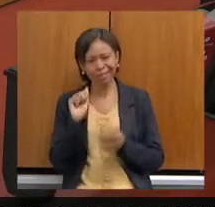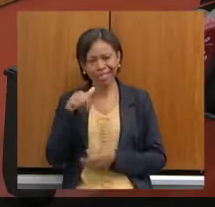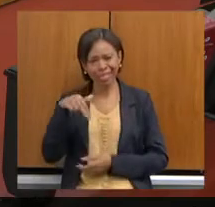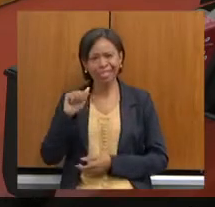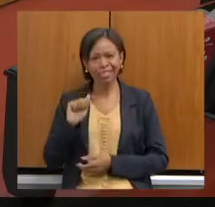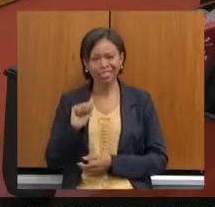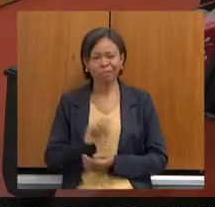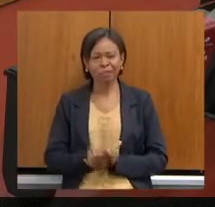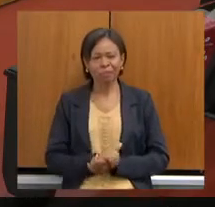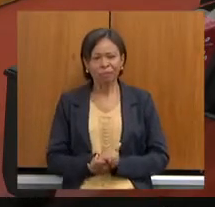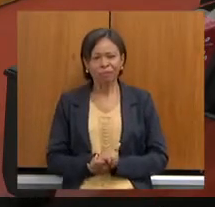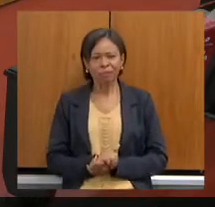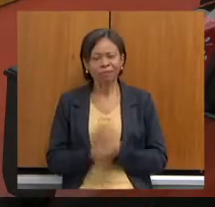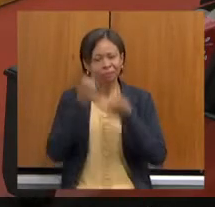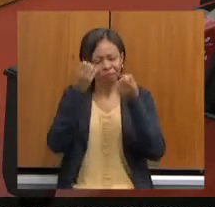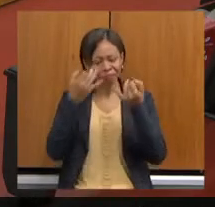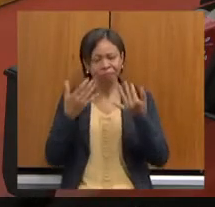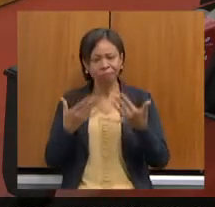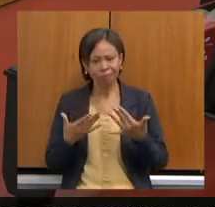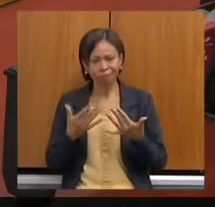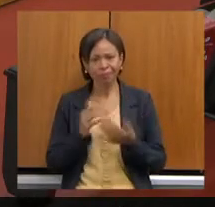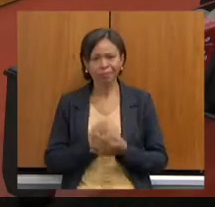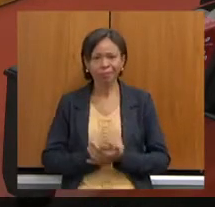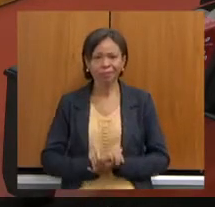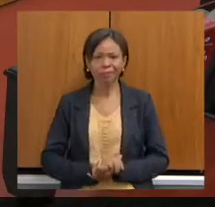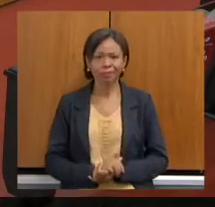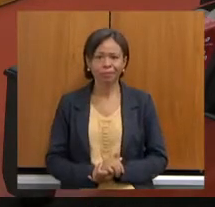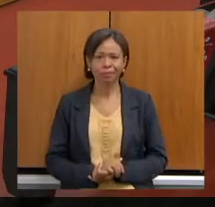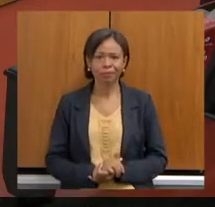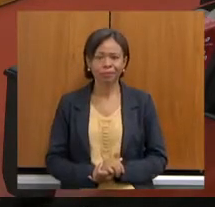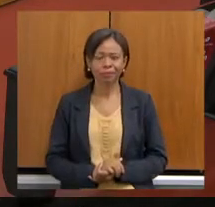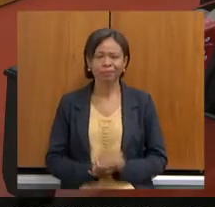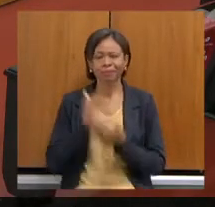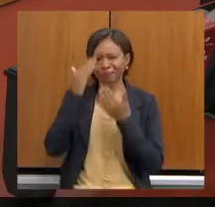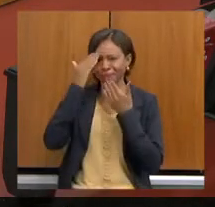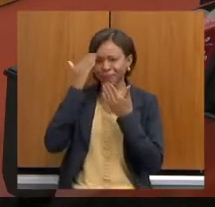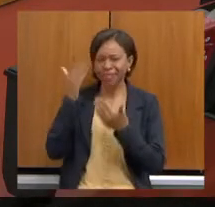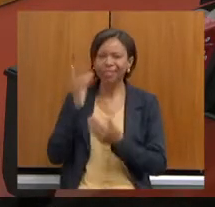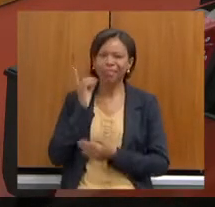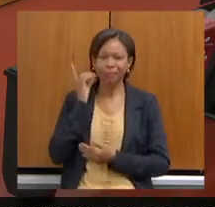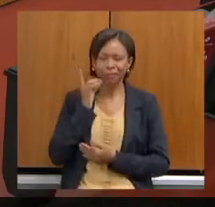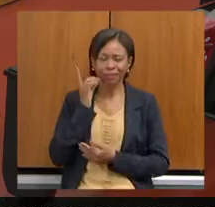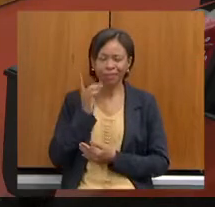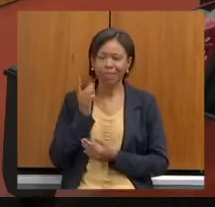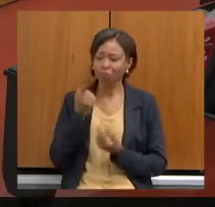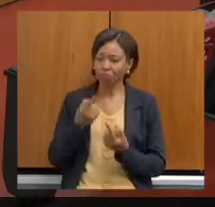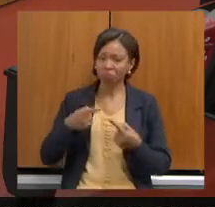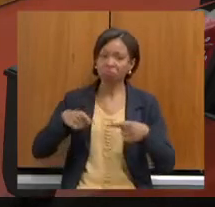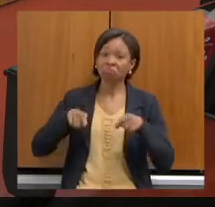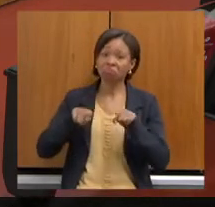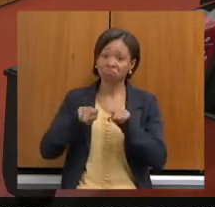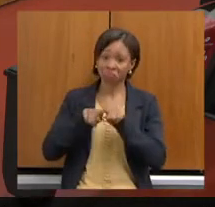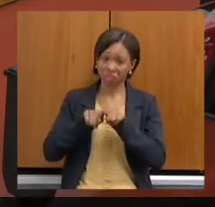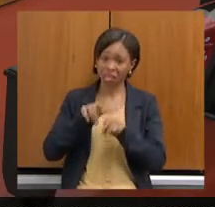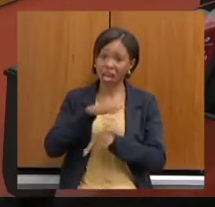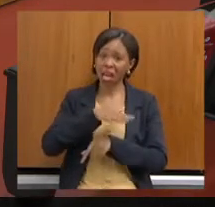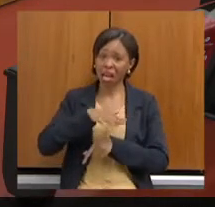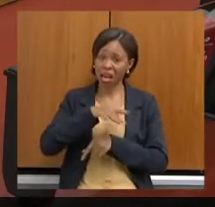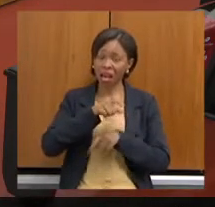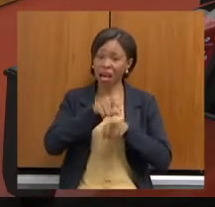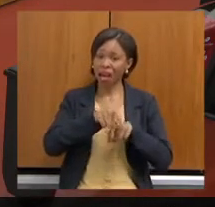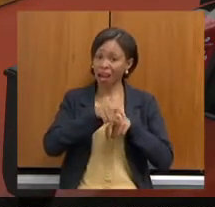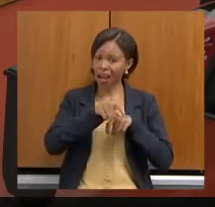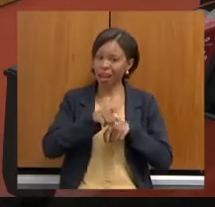Valentim para suas explicações é muito obrigado a deputado um grande parceiro do agroal mineiro